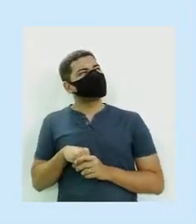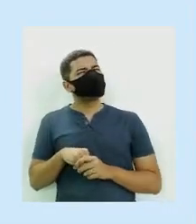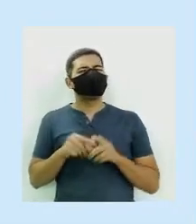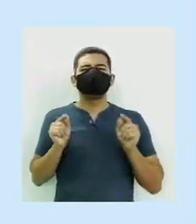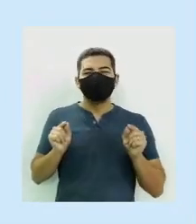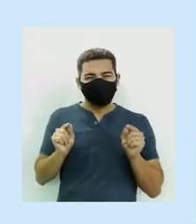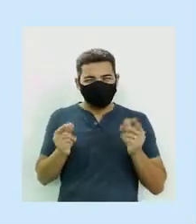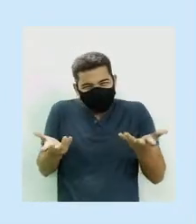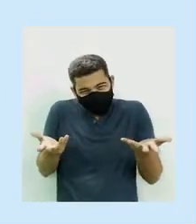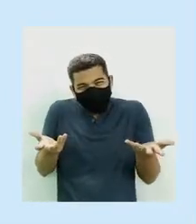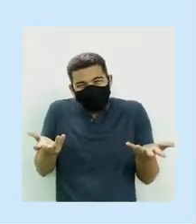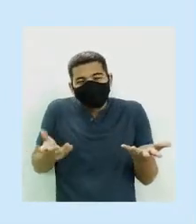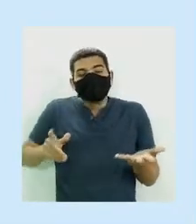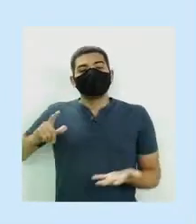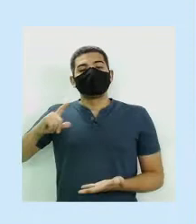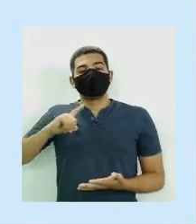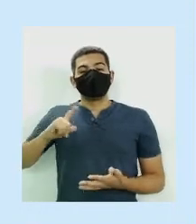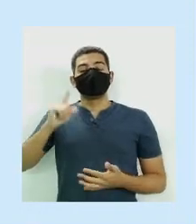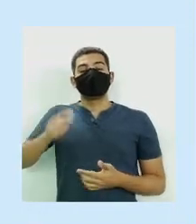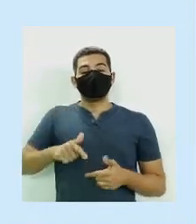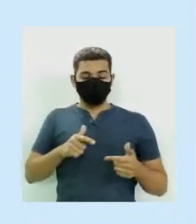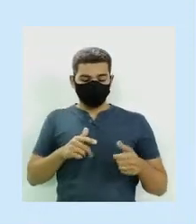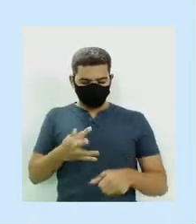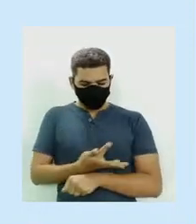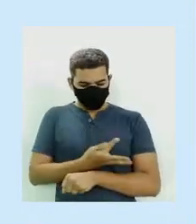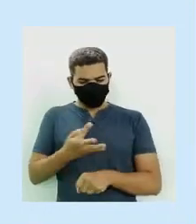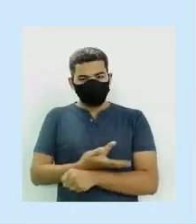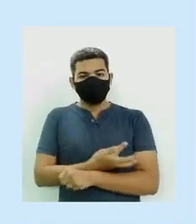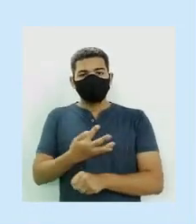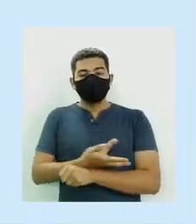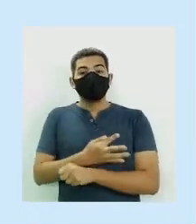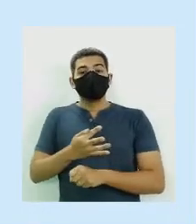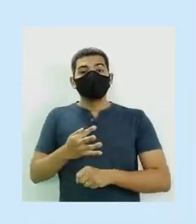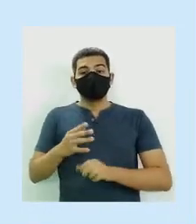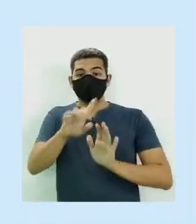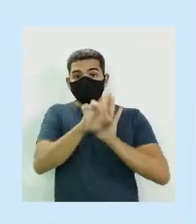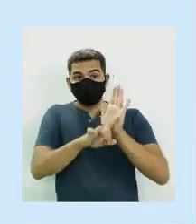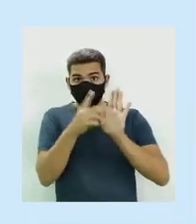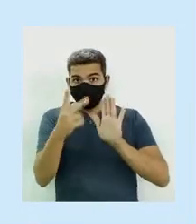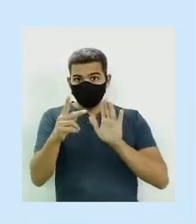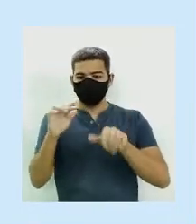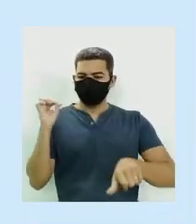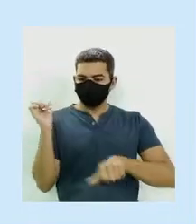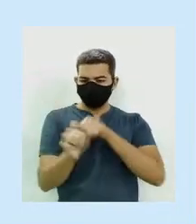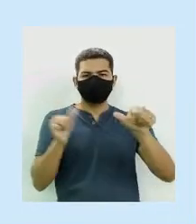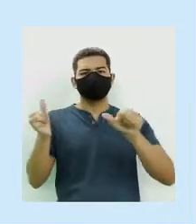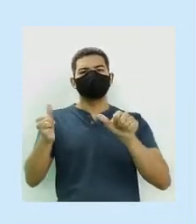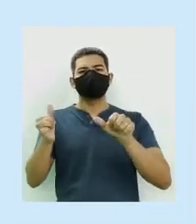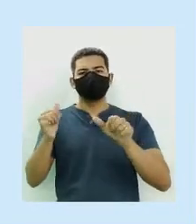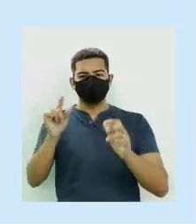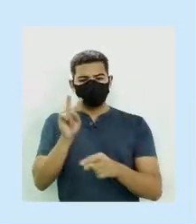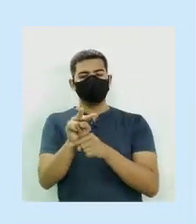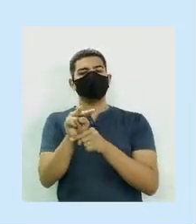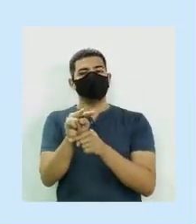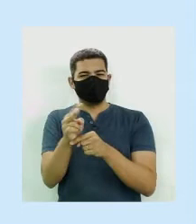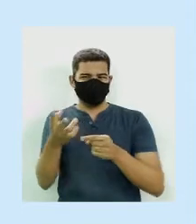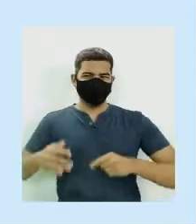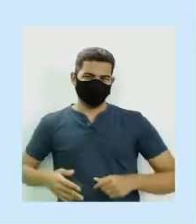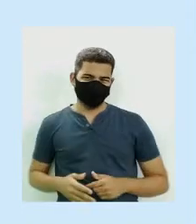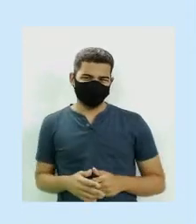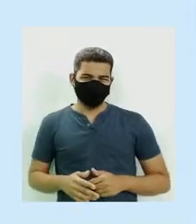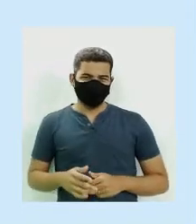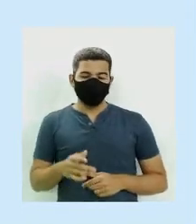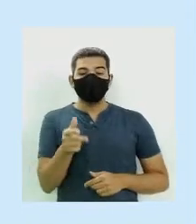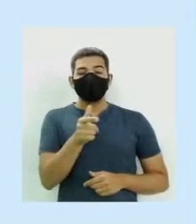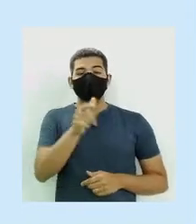de resistência e de defesa de direitos, de mudança social realmente através das artes. Outra coisa que a